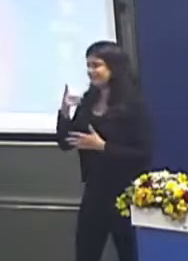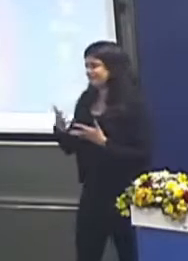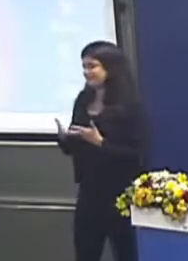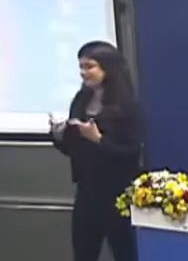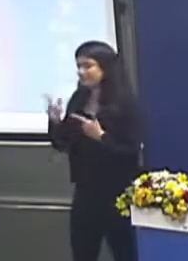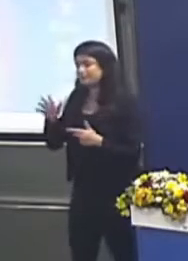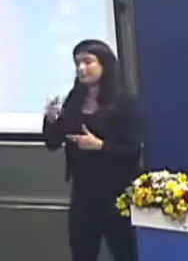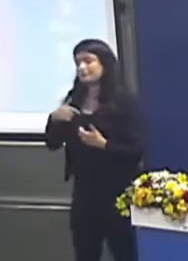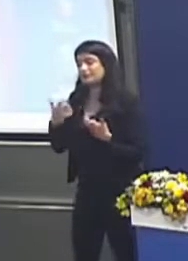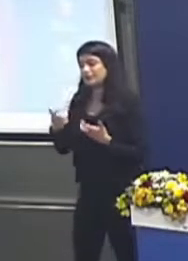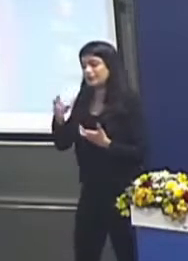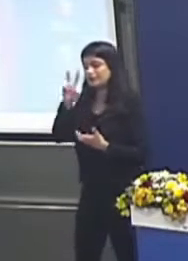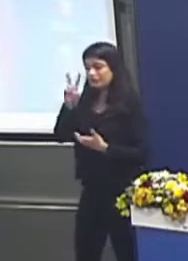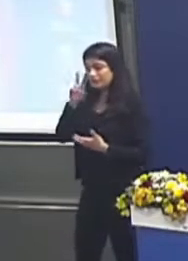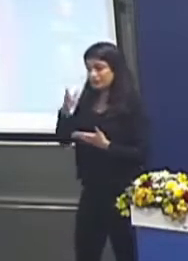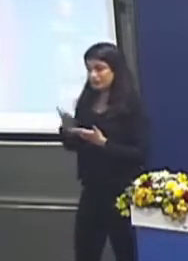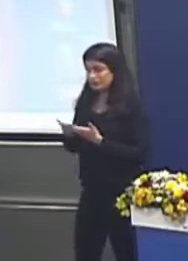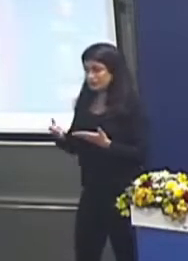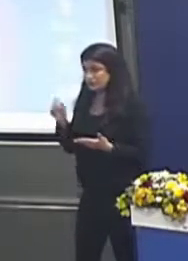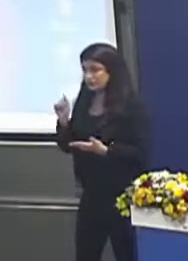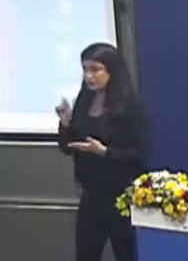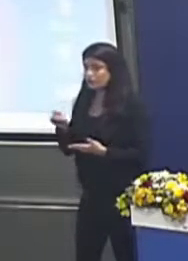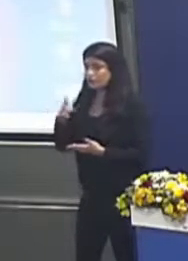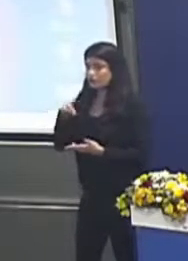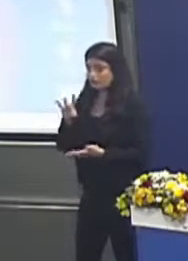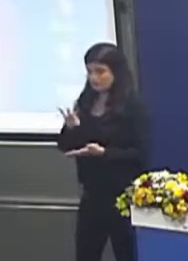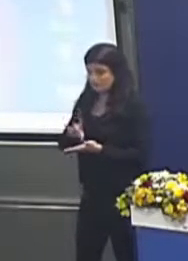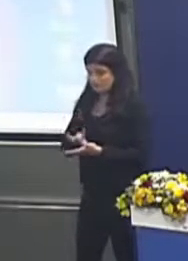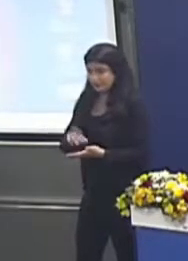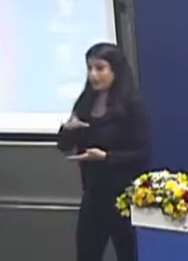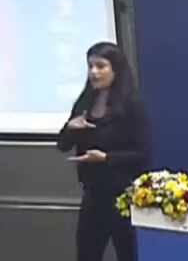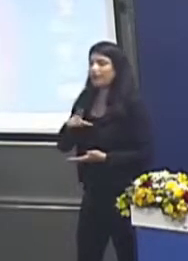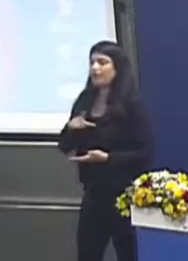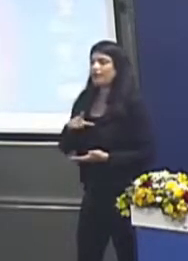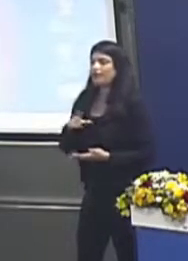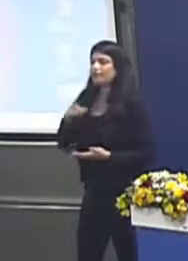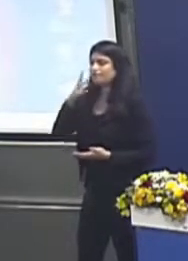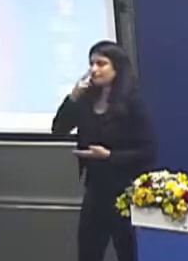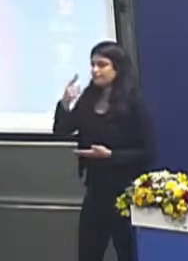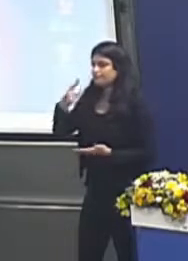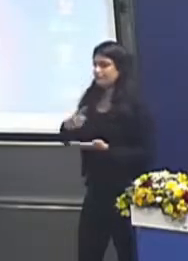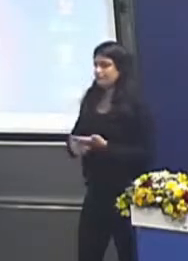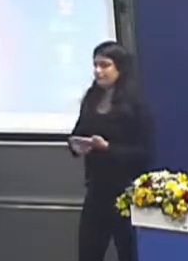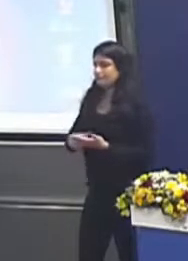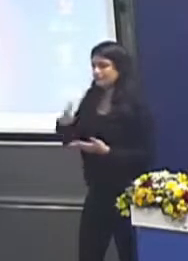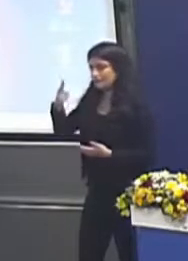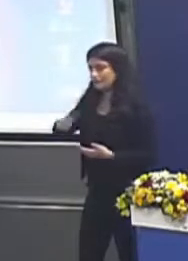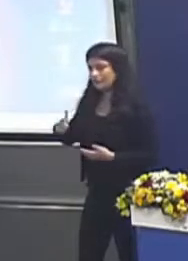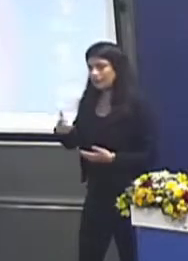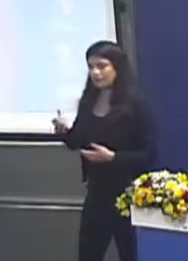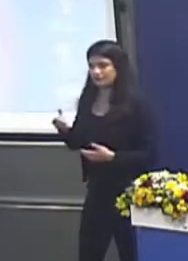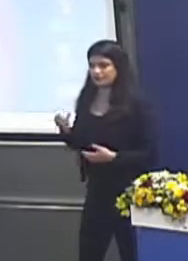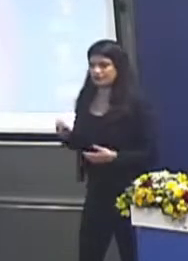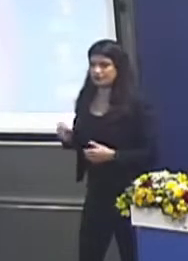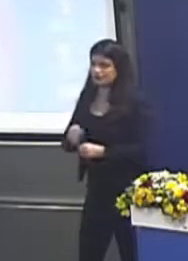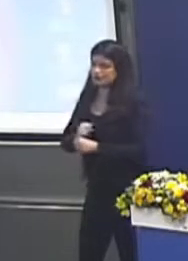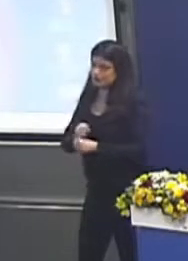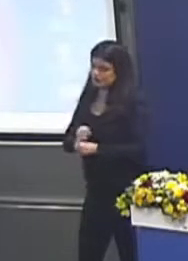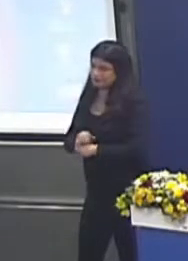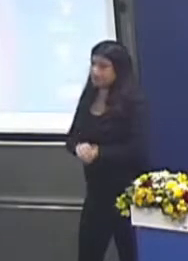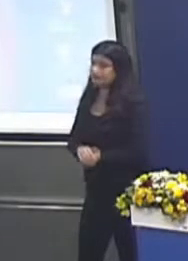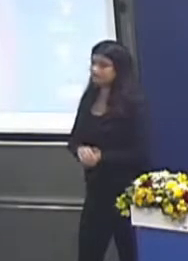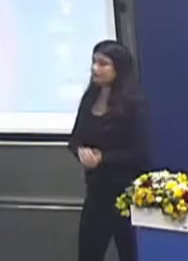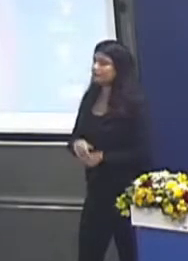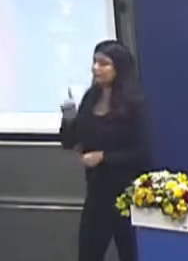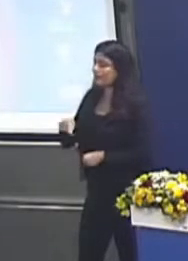eu quero dizer para vocês que a realidade nos convoca para os próximos 60 anos. E